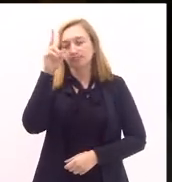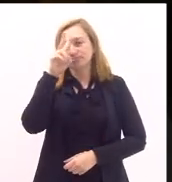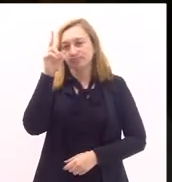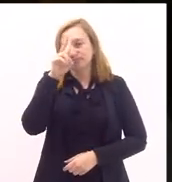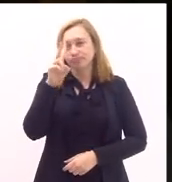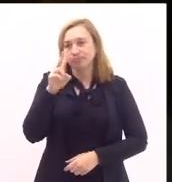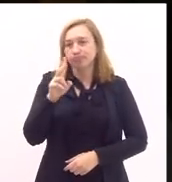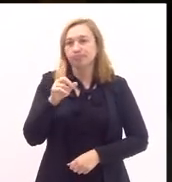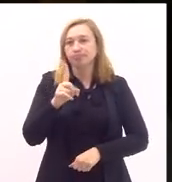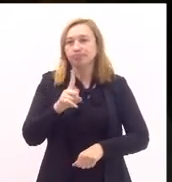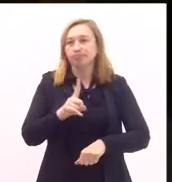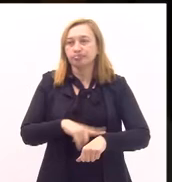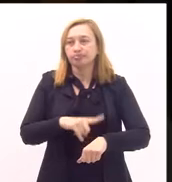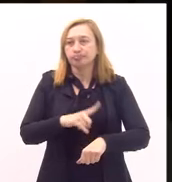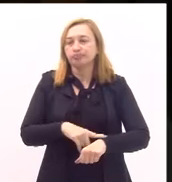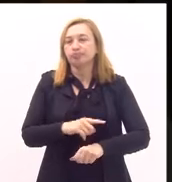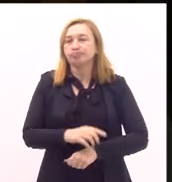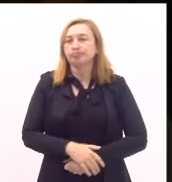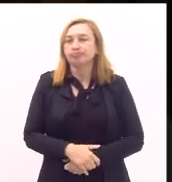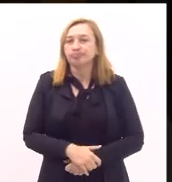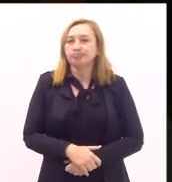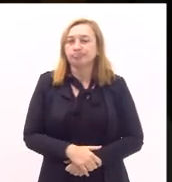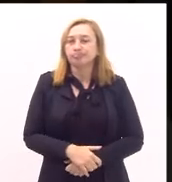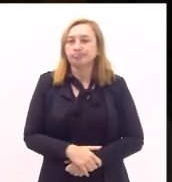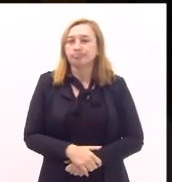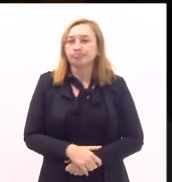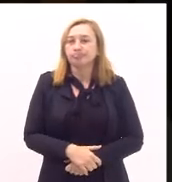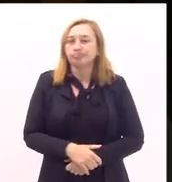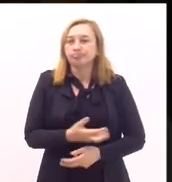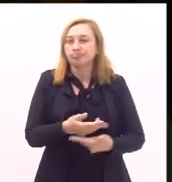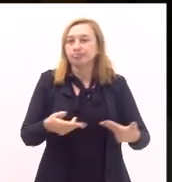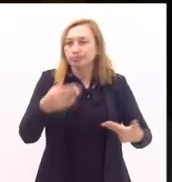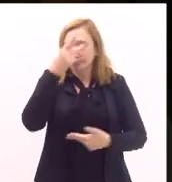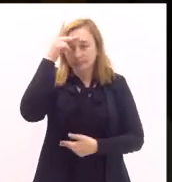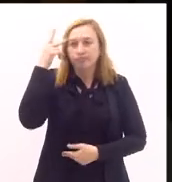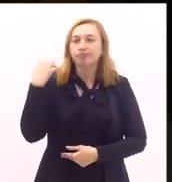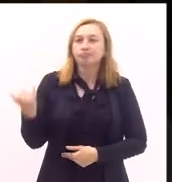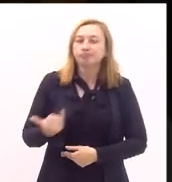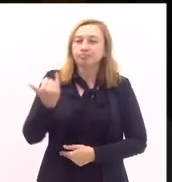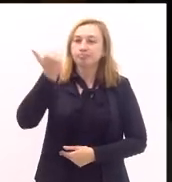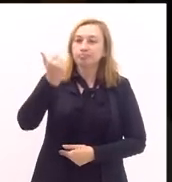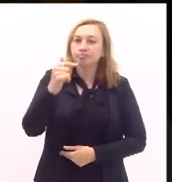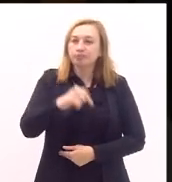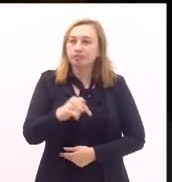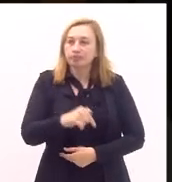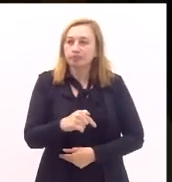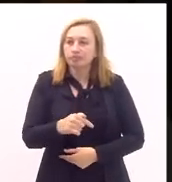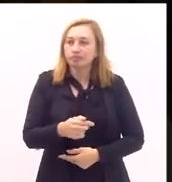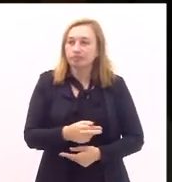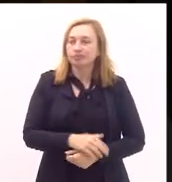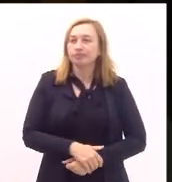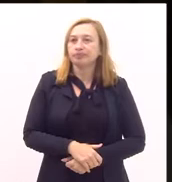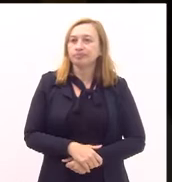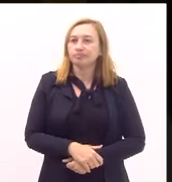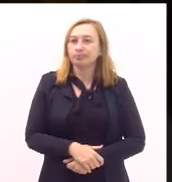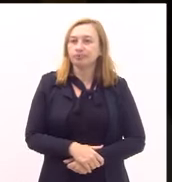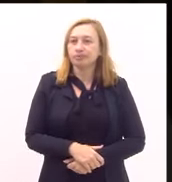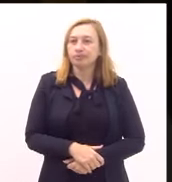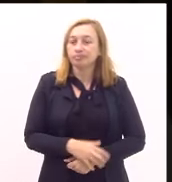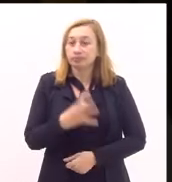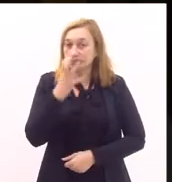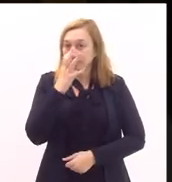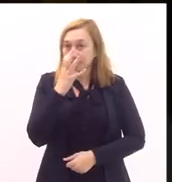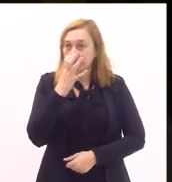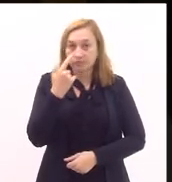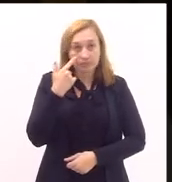para esse encontro onde tanta gente importante daqui tantas pessoas que